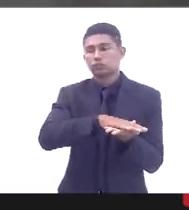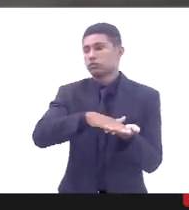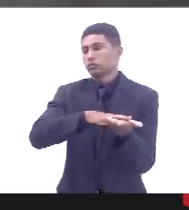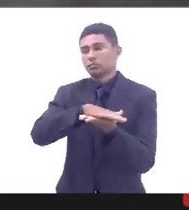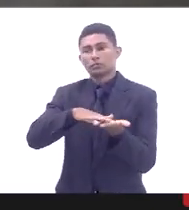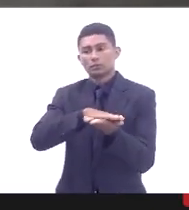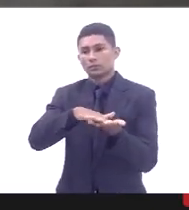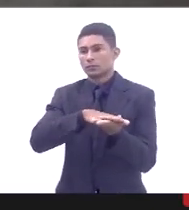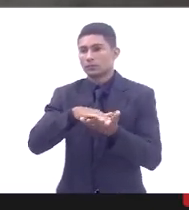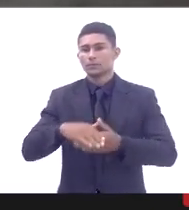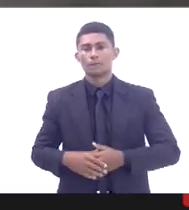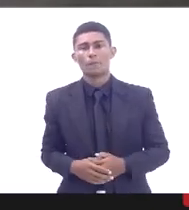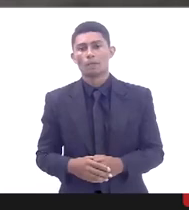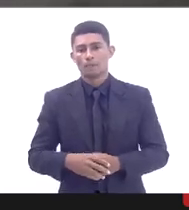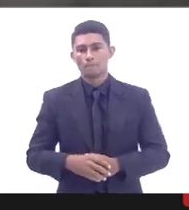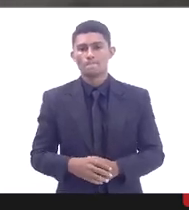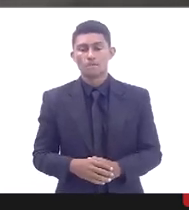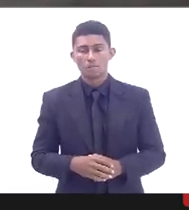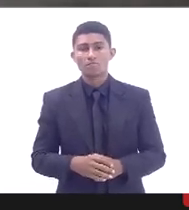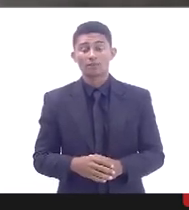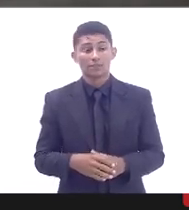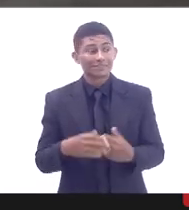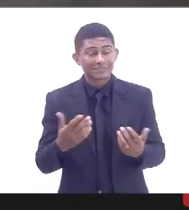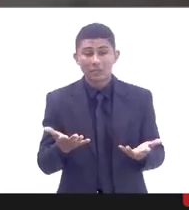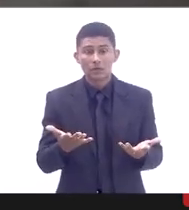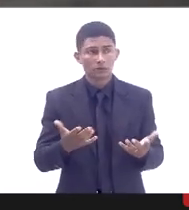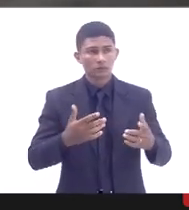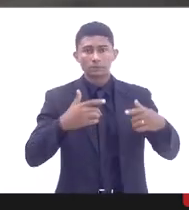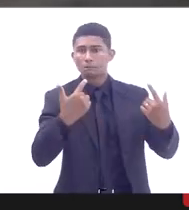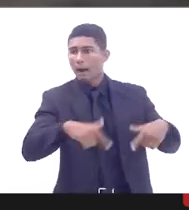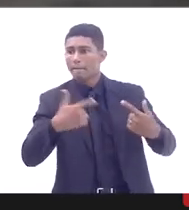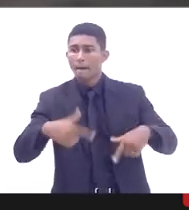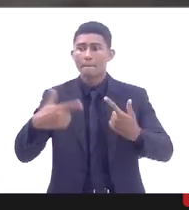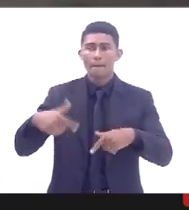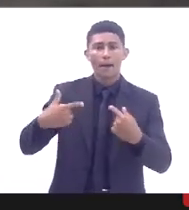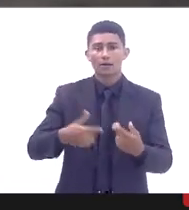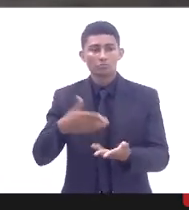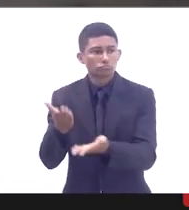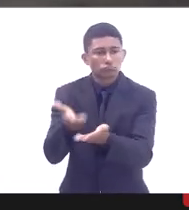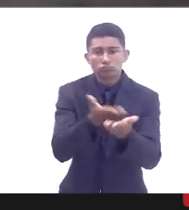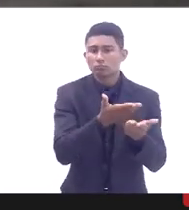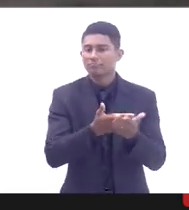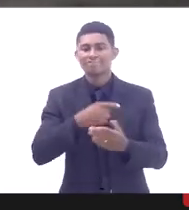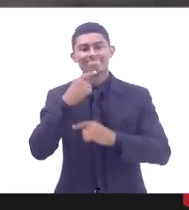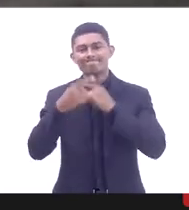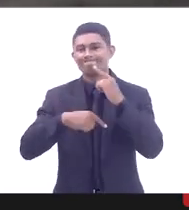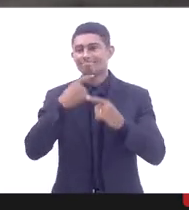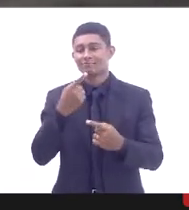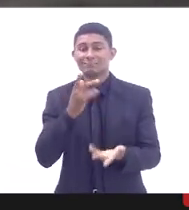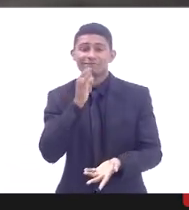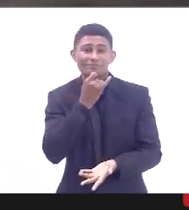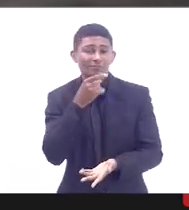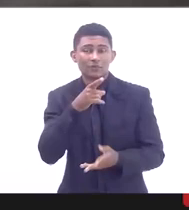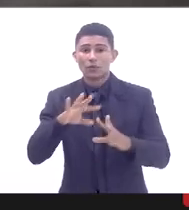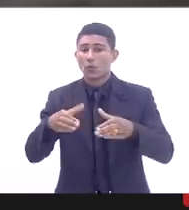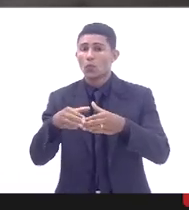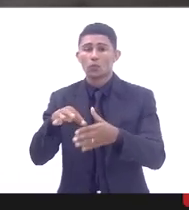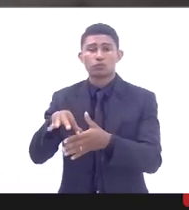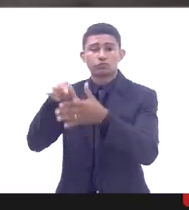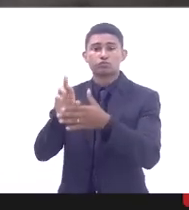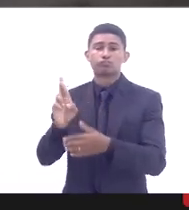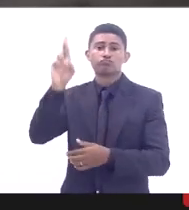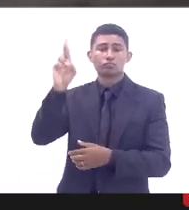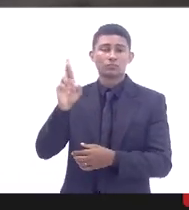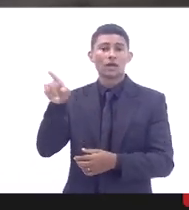concretamente sem condições de trabalhar e de estudar e infelizmente a Reitoria não apresentou nenhuma